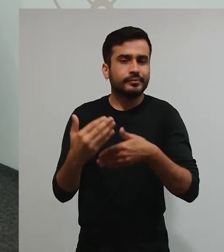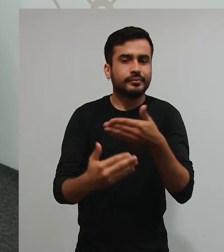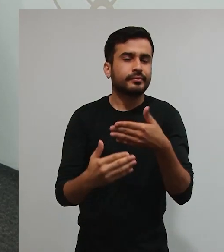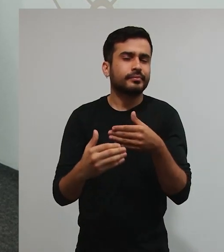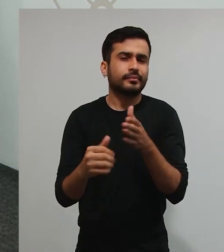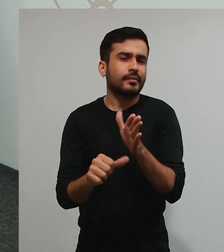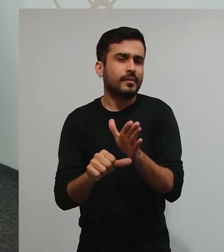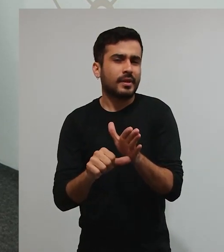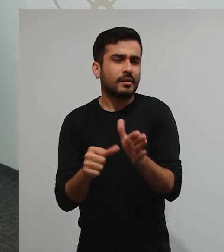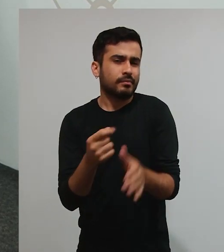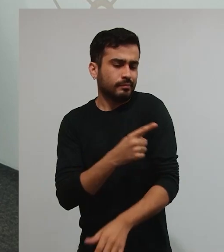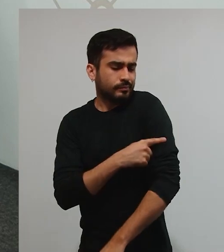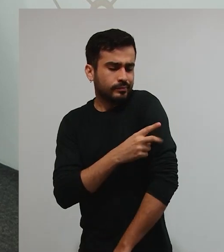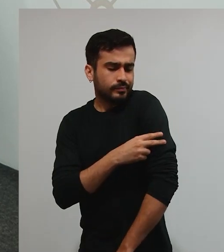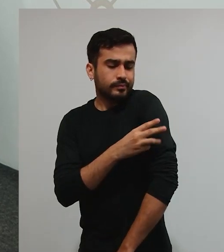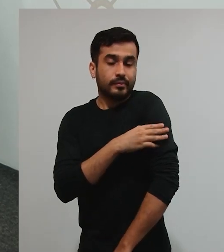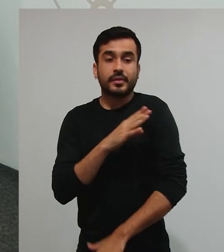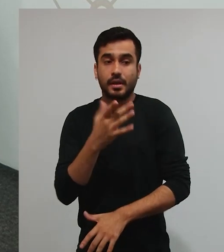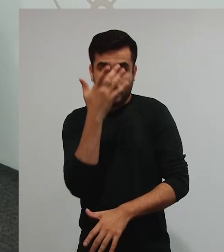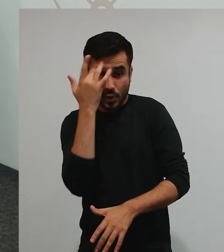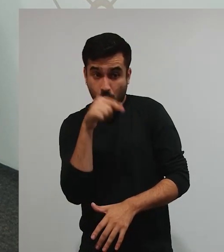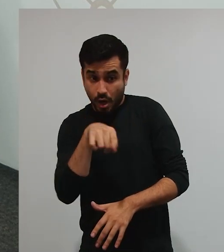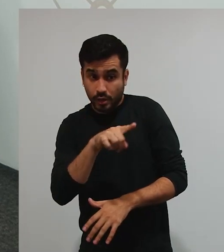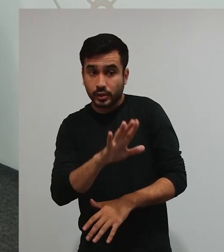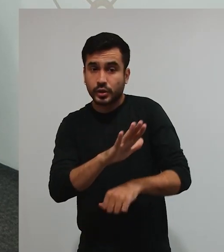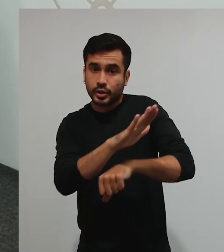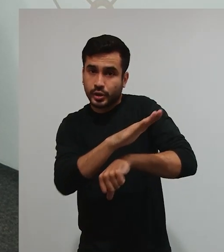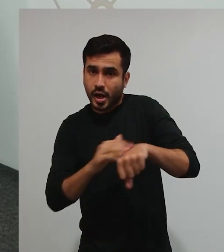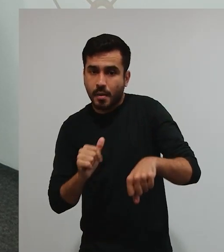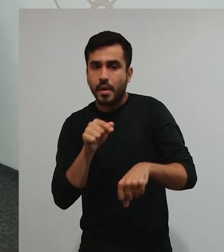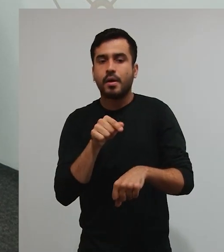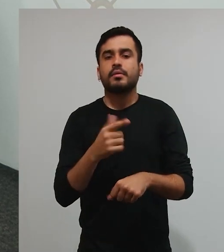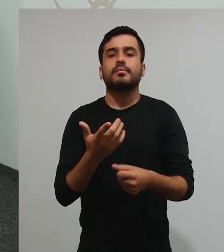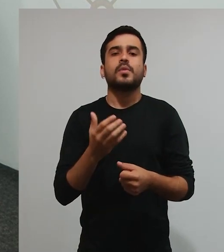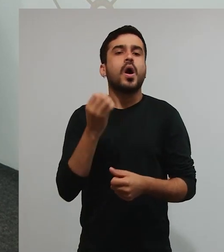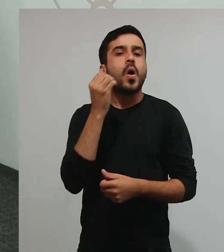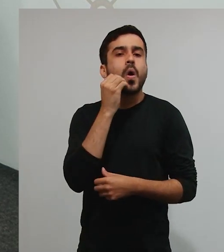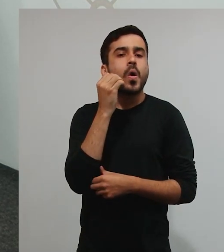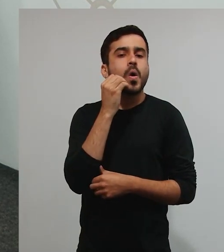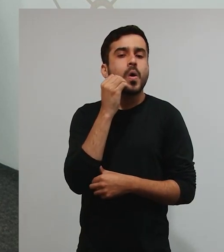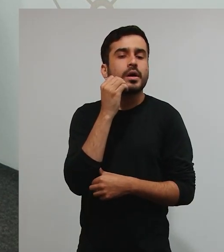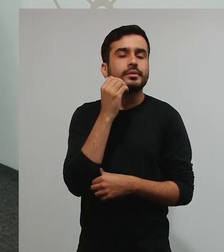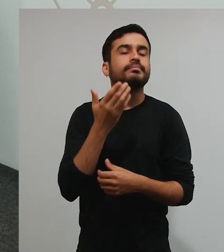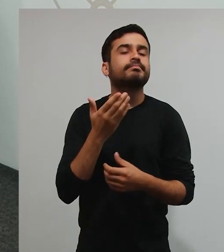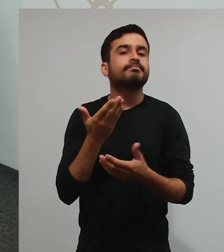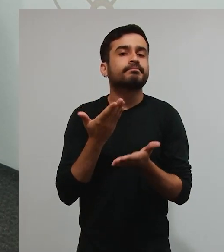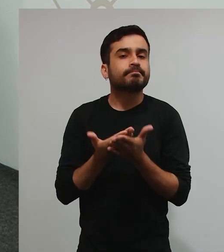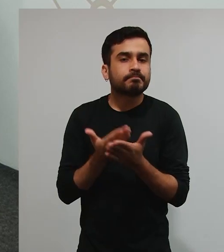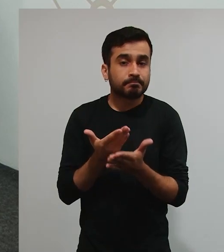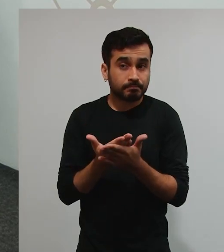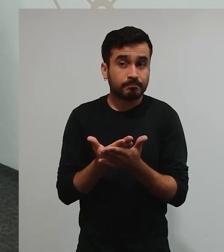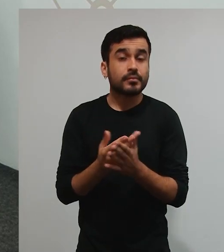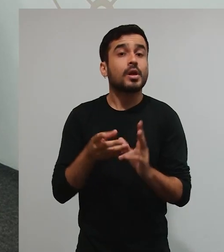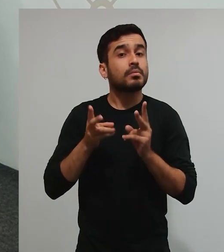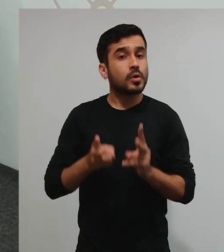destinados à formação de professores. Então, as pessoas que já tinham se